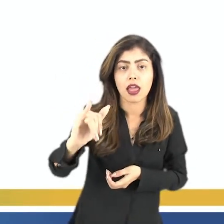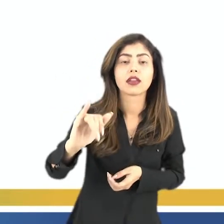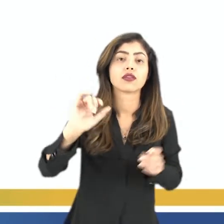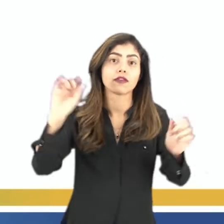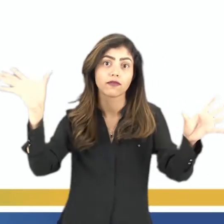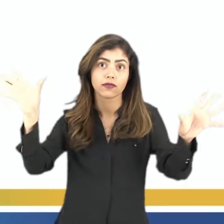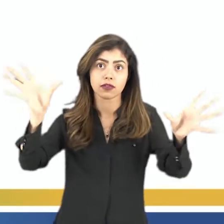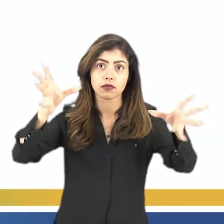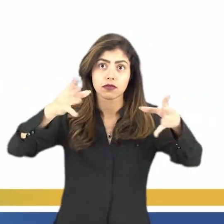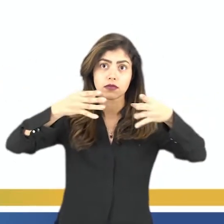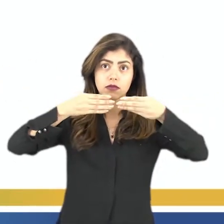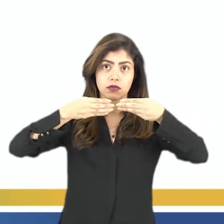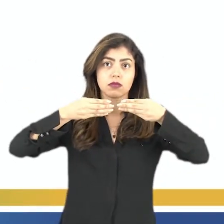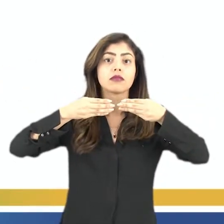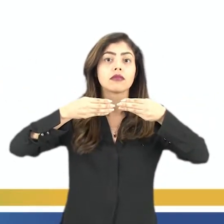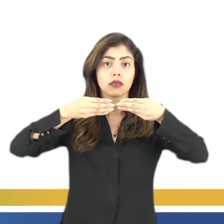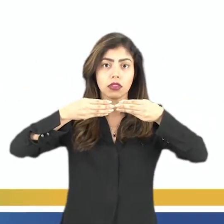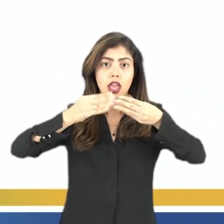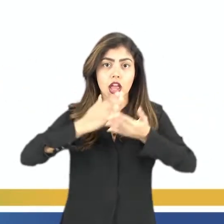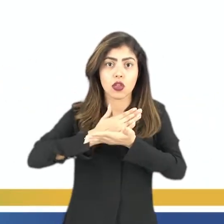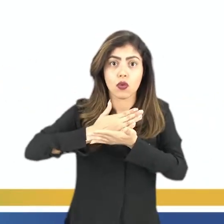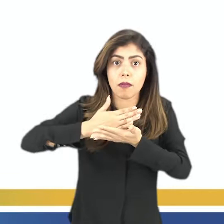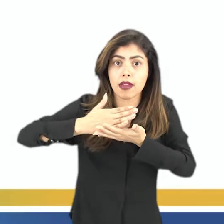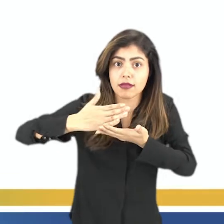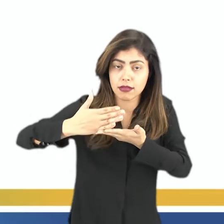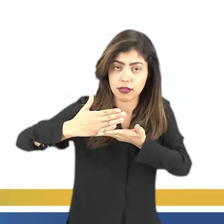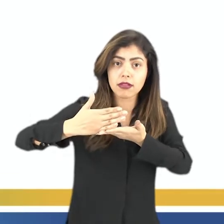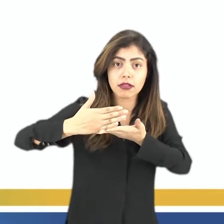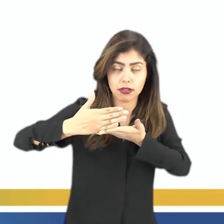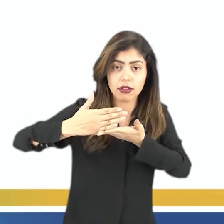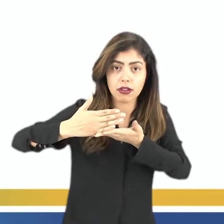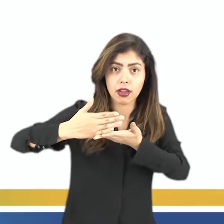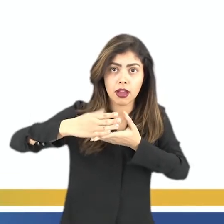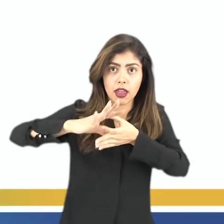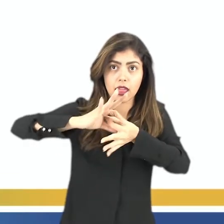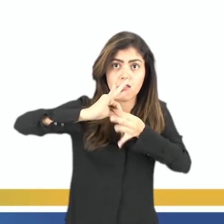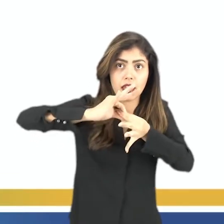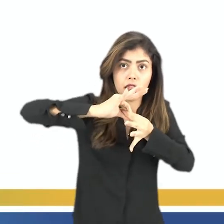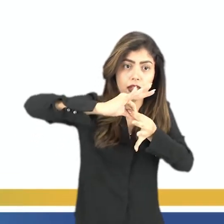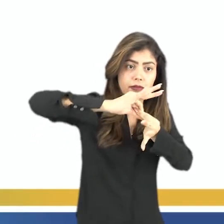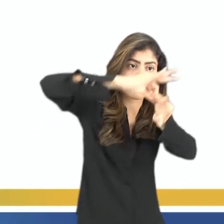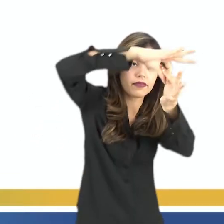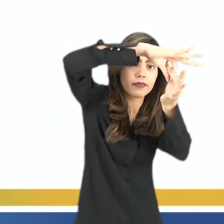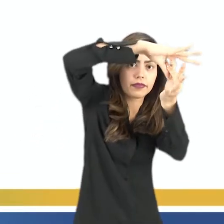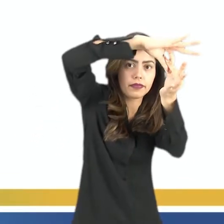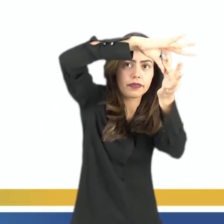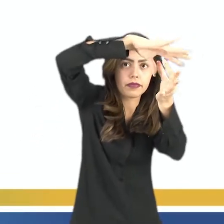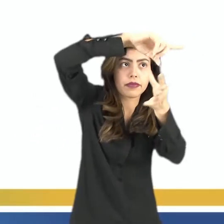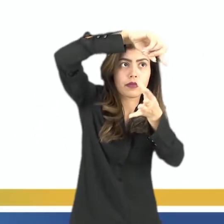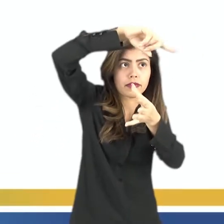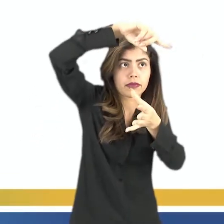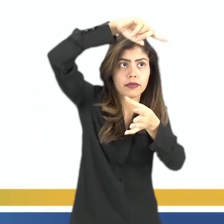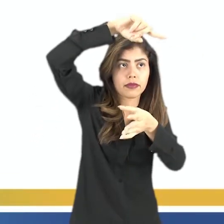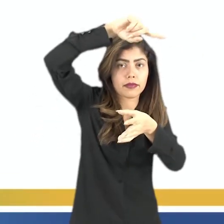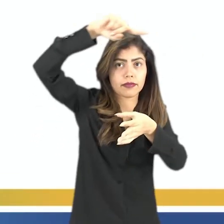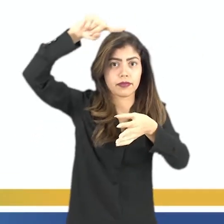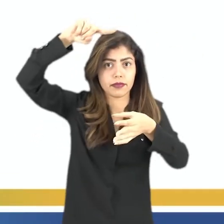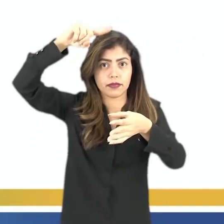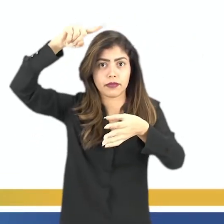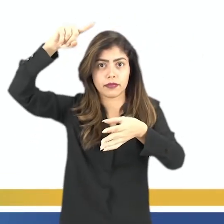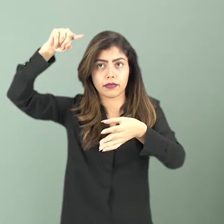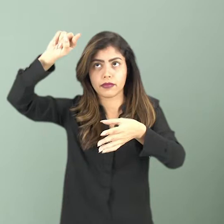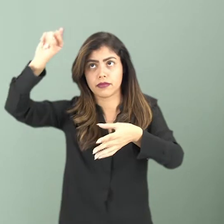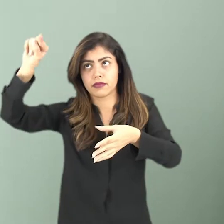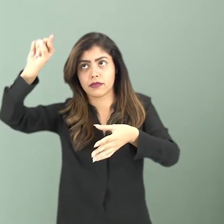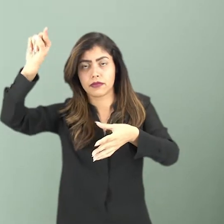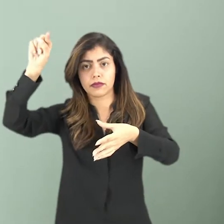elétrico fechado. Ele inicia, é ligado a alguns elementos a mais, mas ele precisa ser